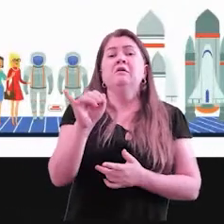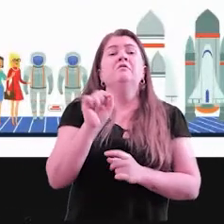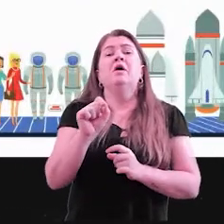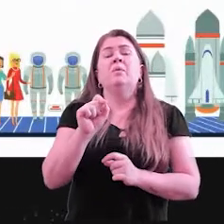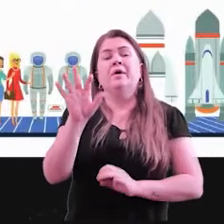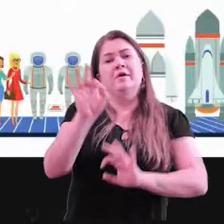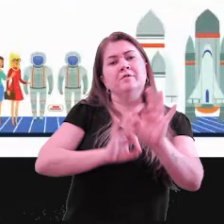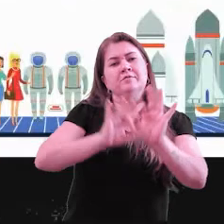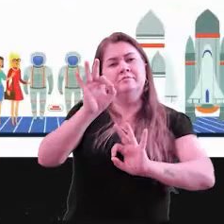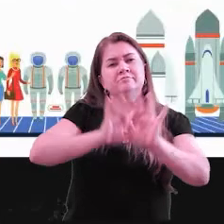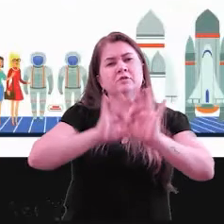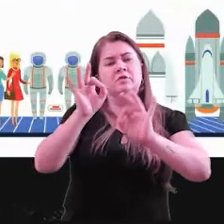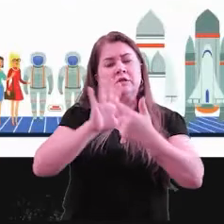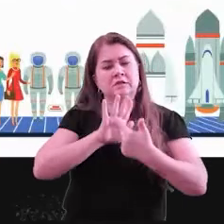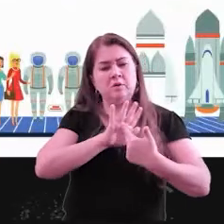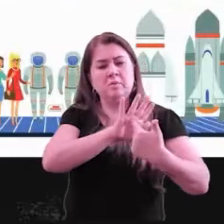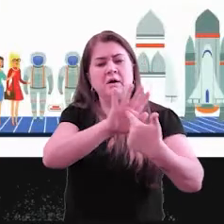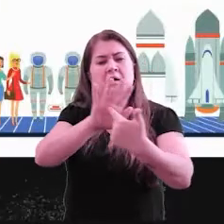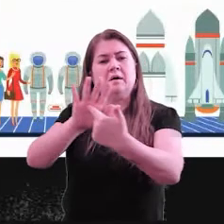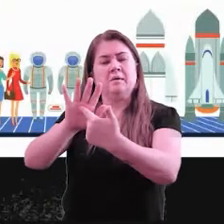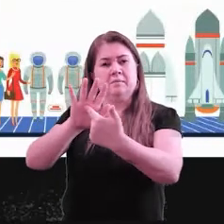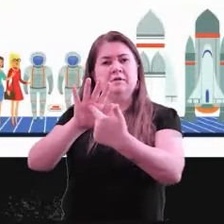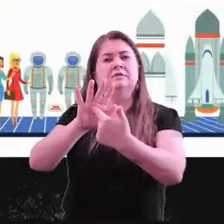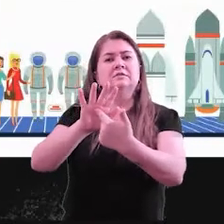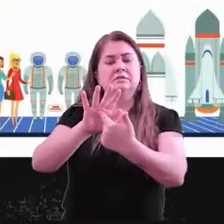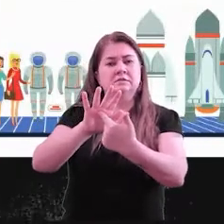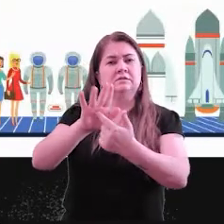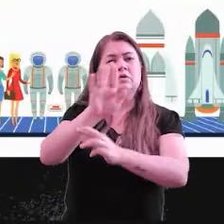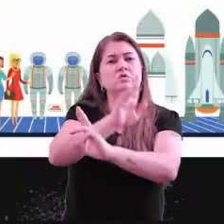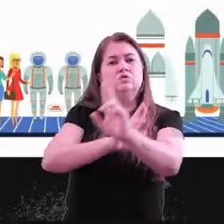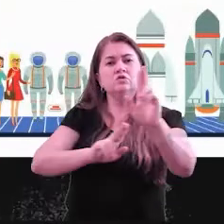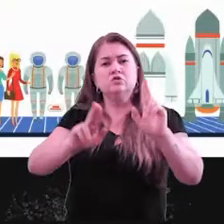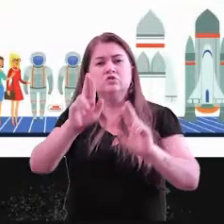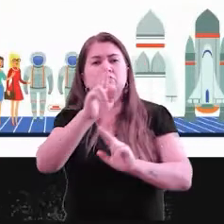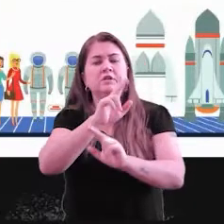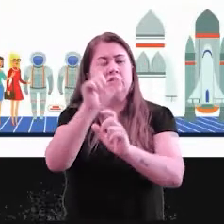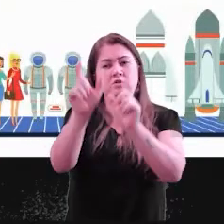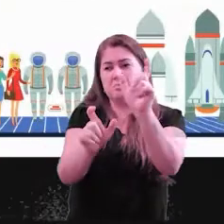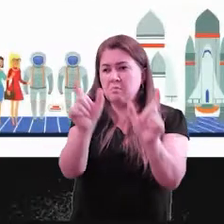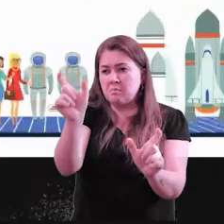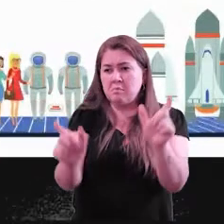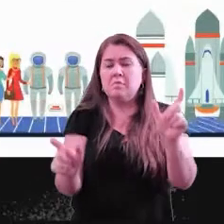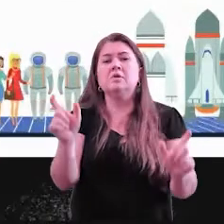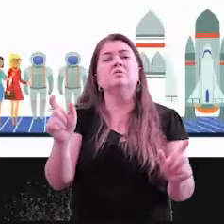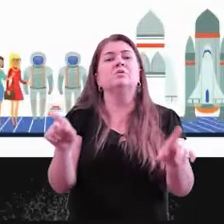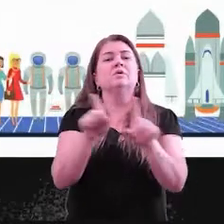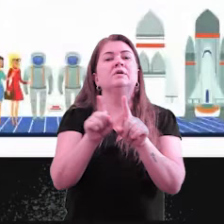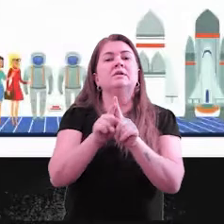para esses diferentes públicos, privilegiando, promovendo